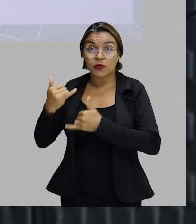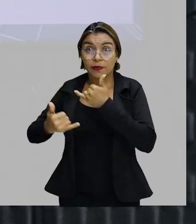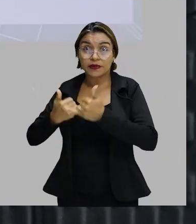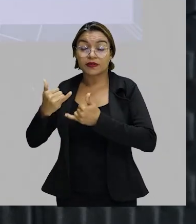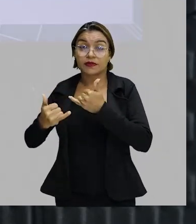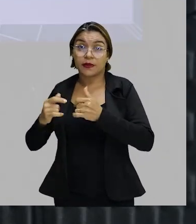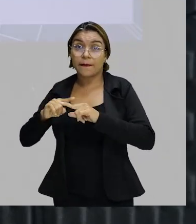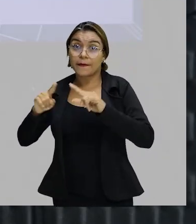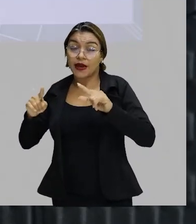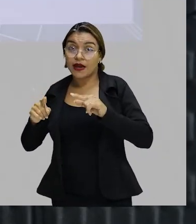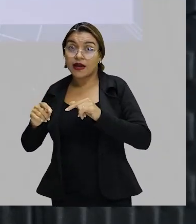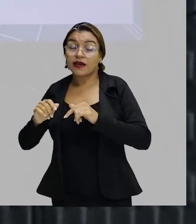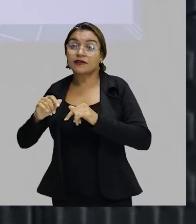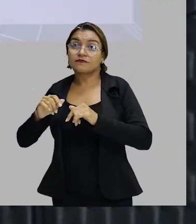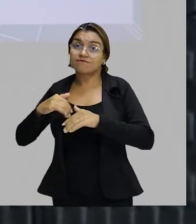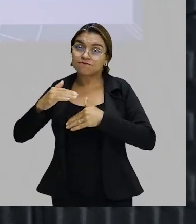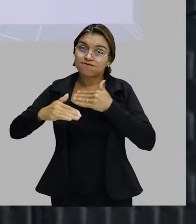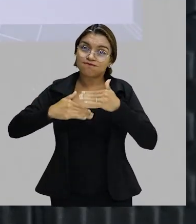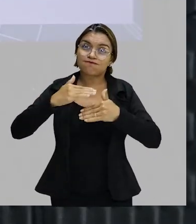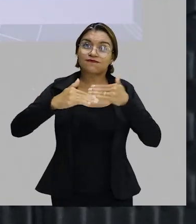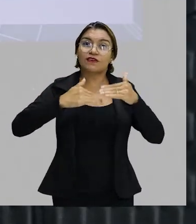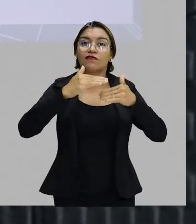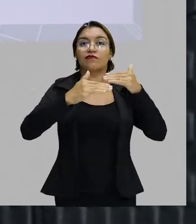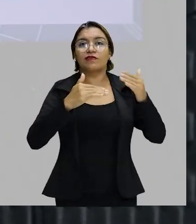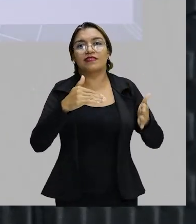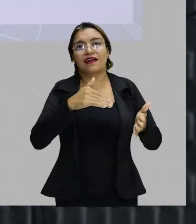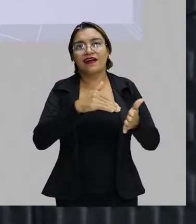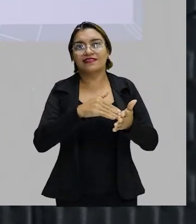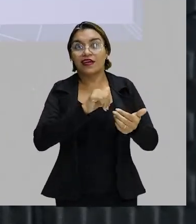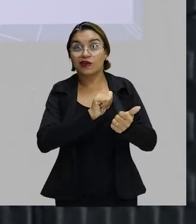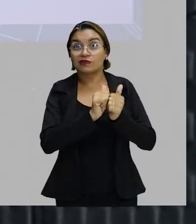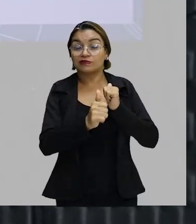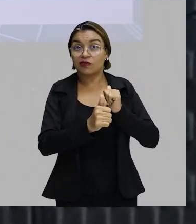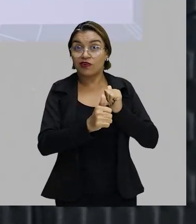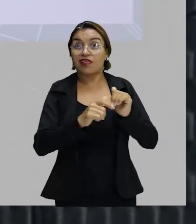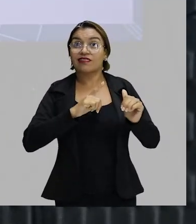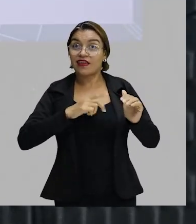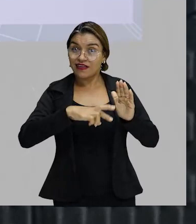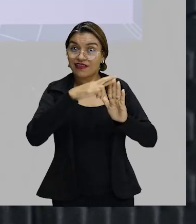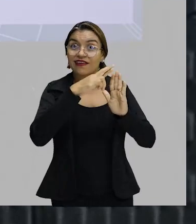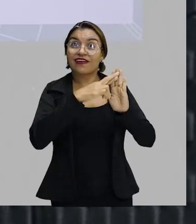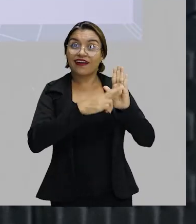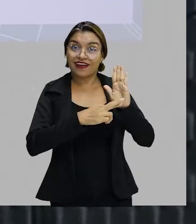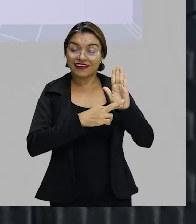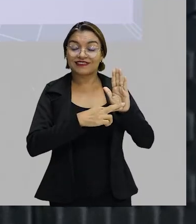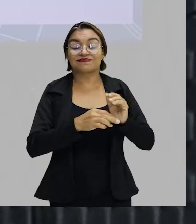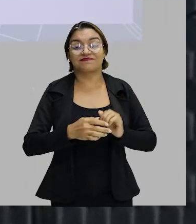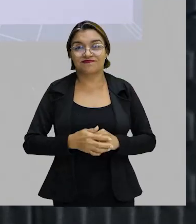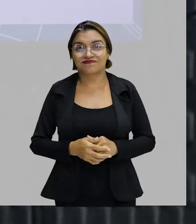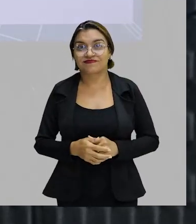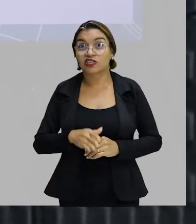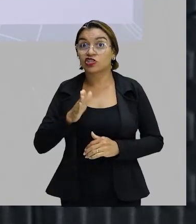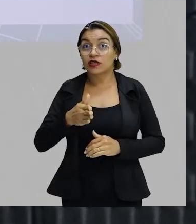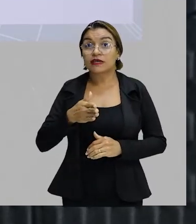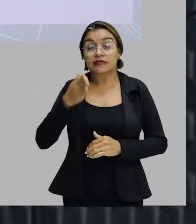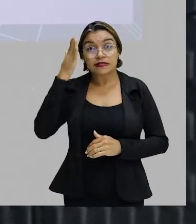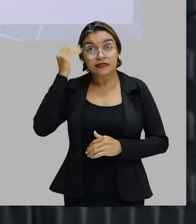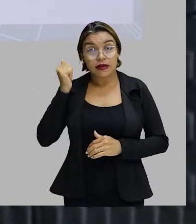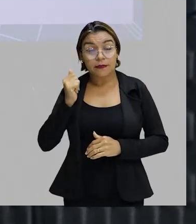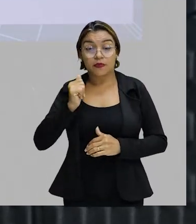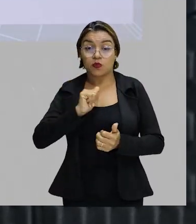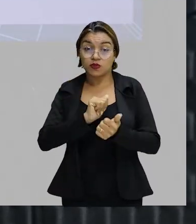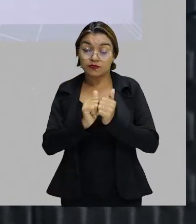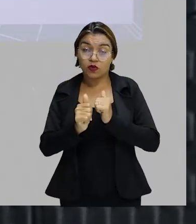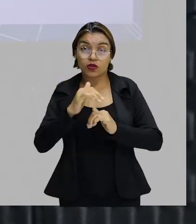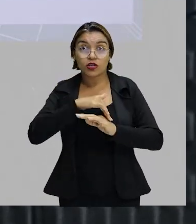aqui essa prática ela foi evoluindo até chegar nos esportes que são as regrinhas que eu vou falar para vocês ainda a pouco vocês já sab que em esporte